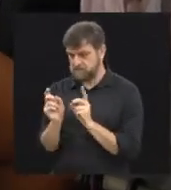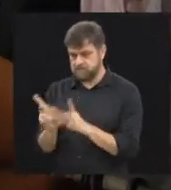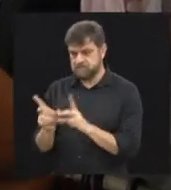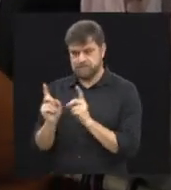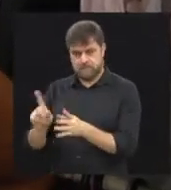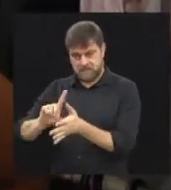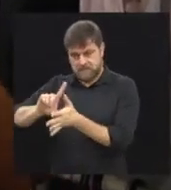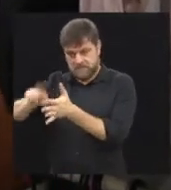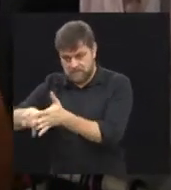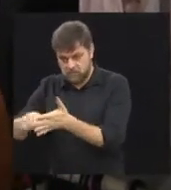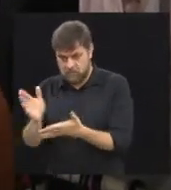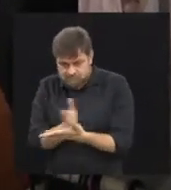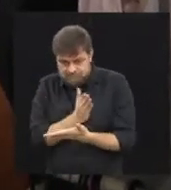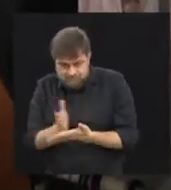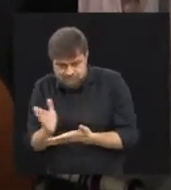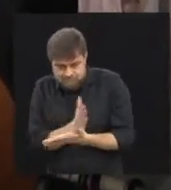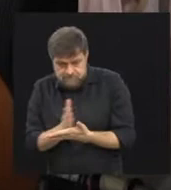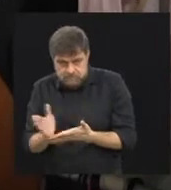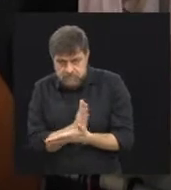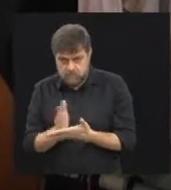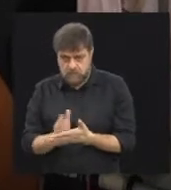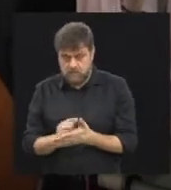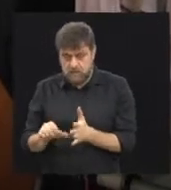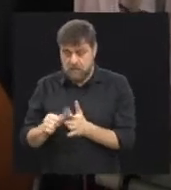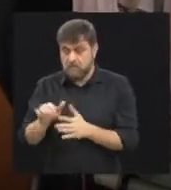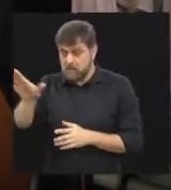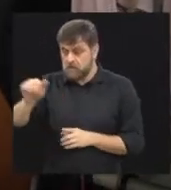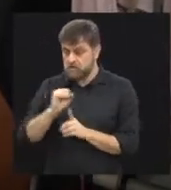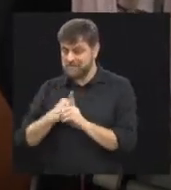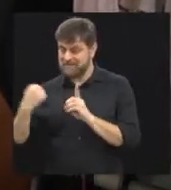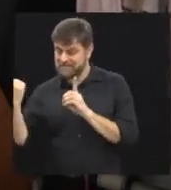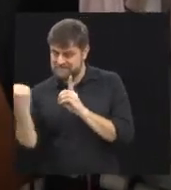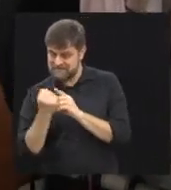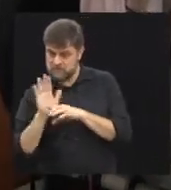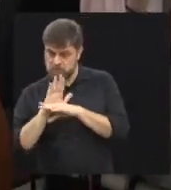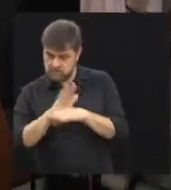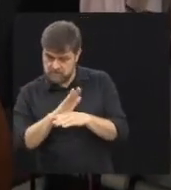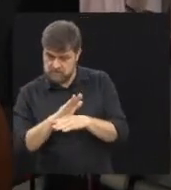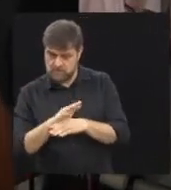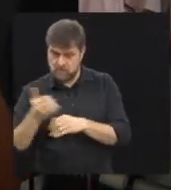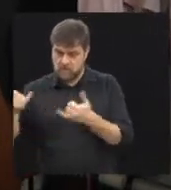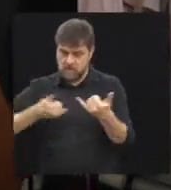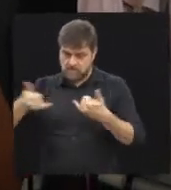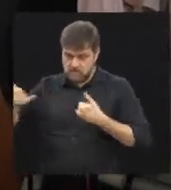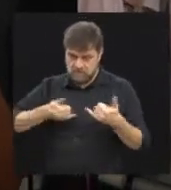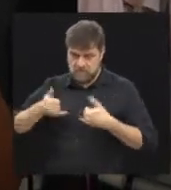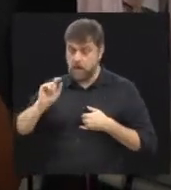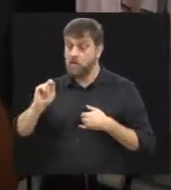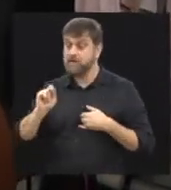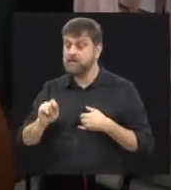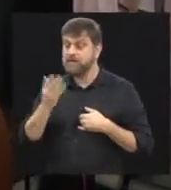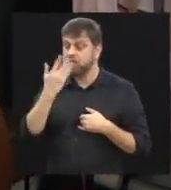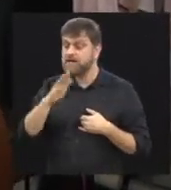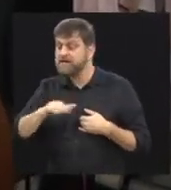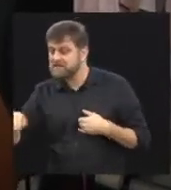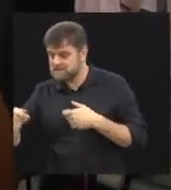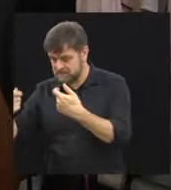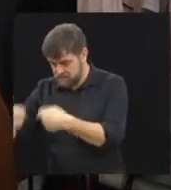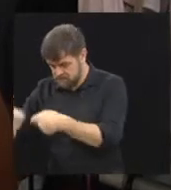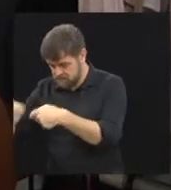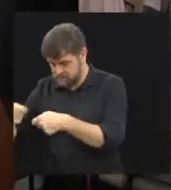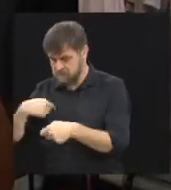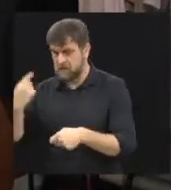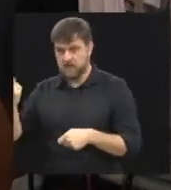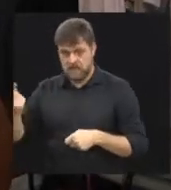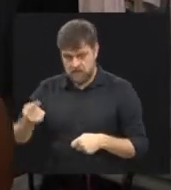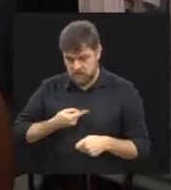uma triagem, qual é essa triagem? Primeiro a gente entra em contato com a assistente social e ela nos fala aquilo que as crianças de repente precisam, aí aquilo que